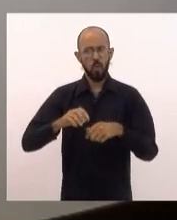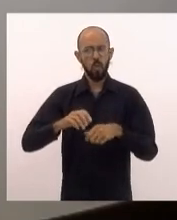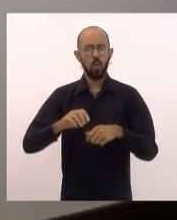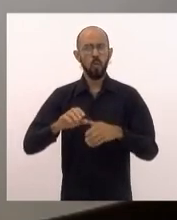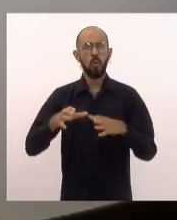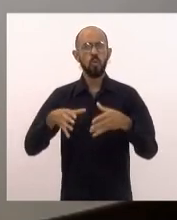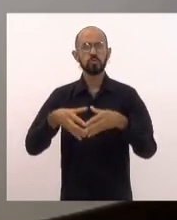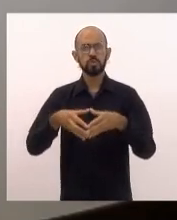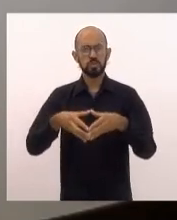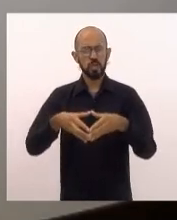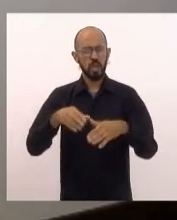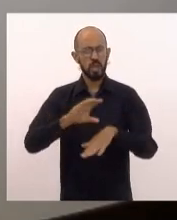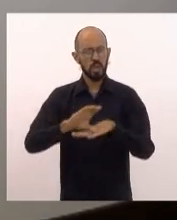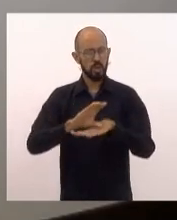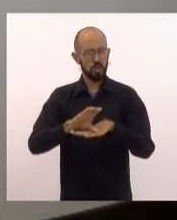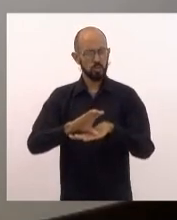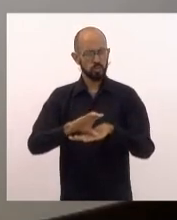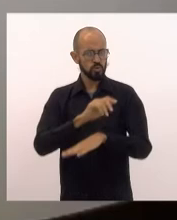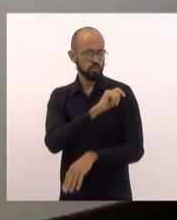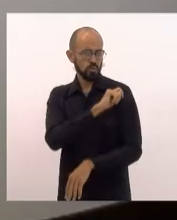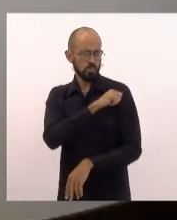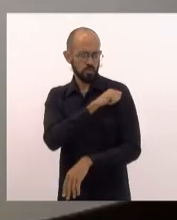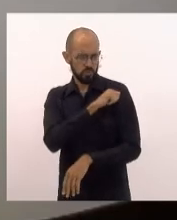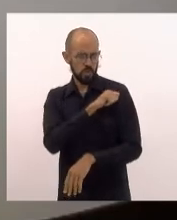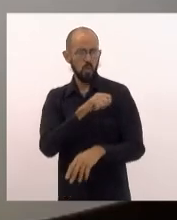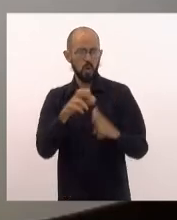de Recuperação Fiscal sobre essas regras.